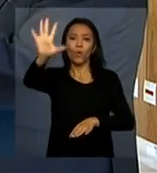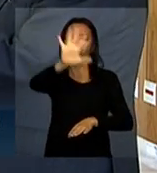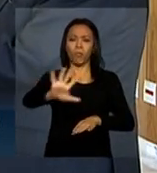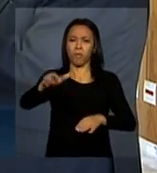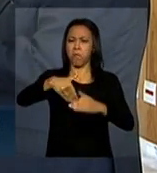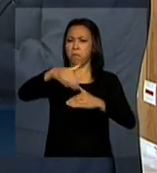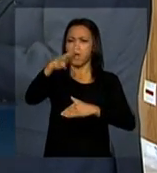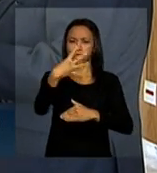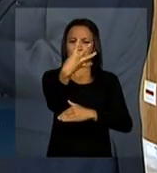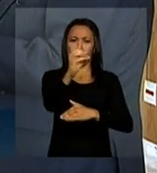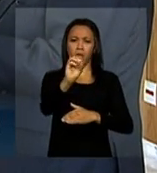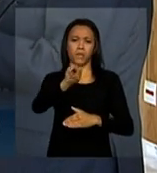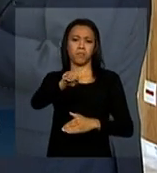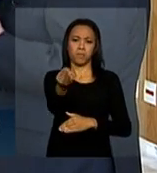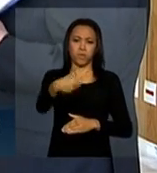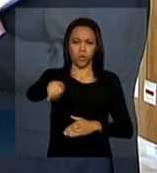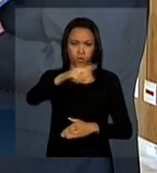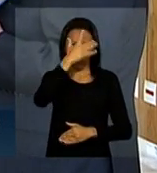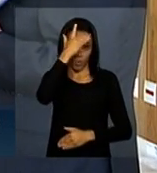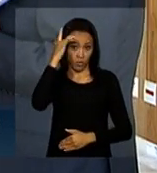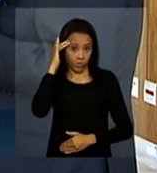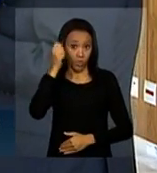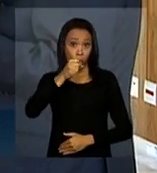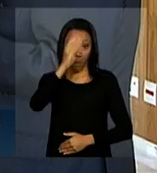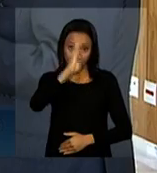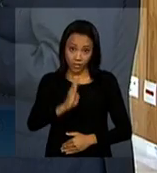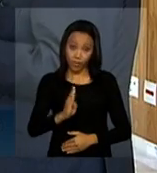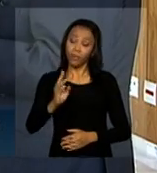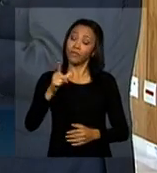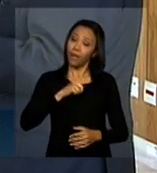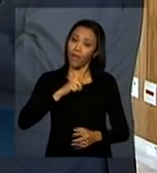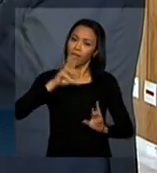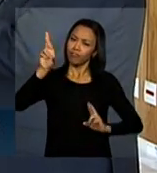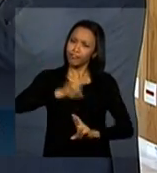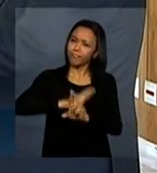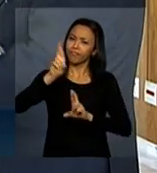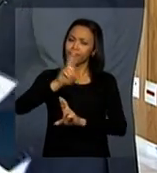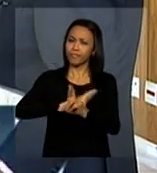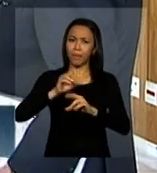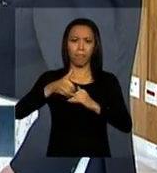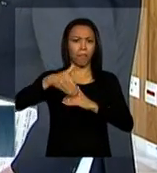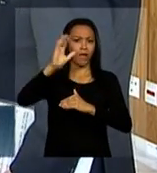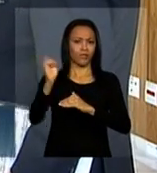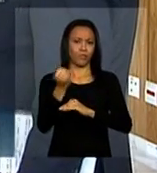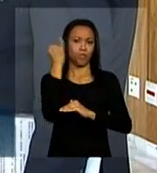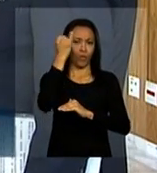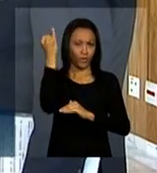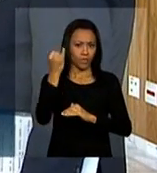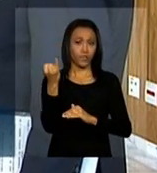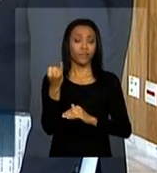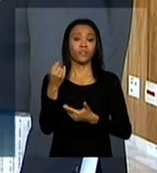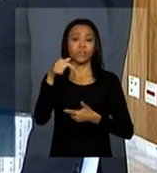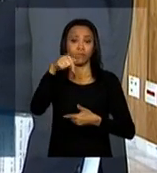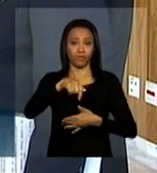milhões de habitantes. O Brasil é o parceiro comercial mais importante da Polônia na América do